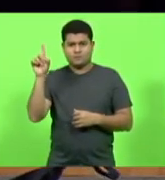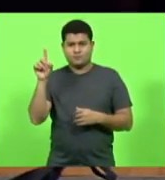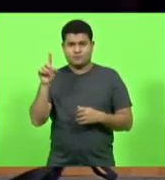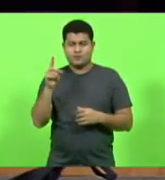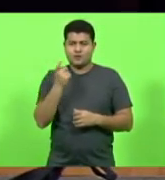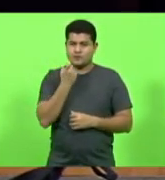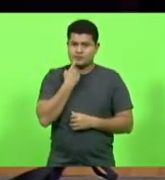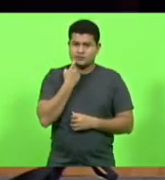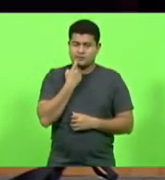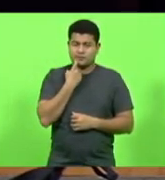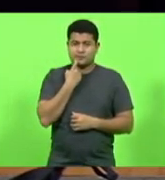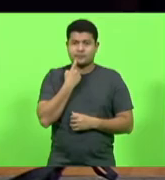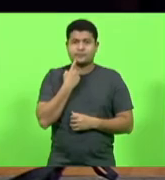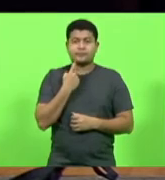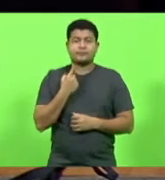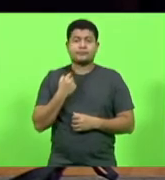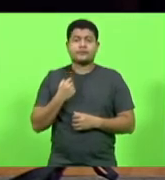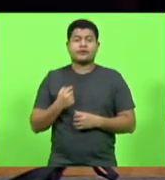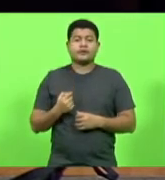sexta-feira,